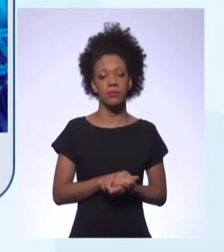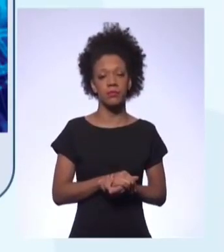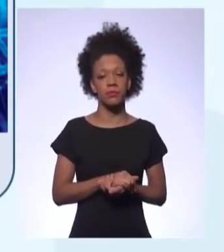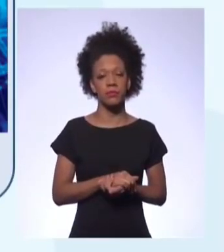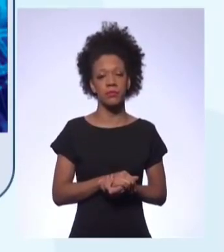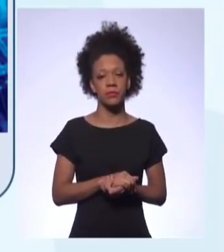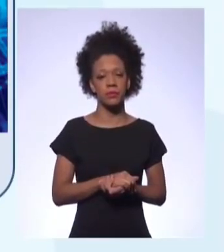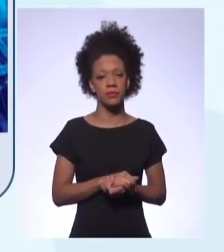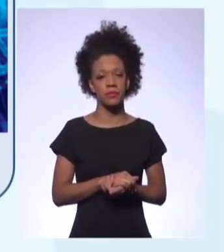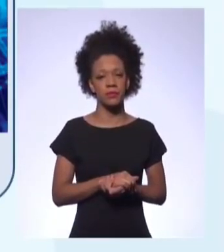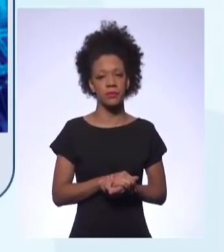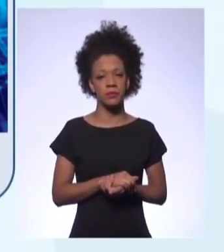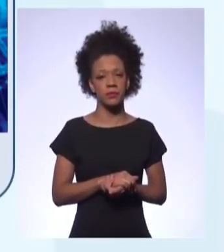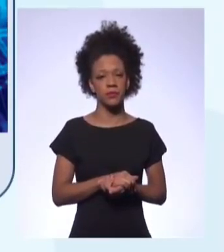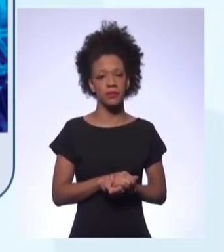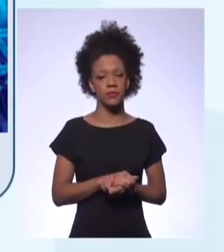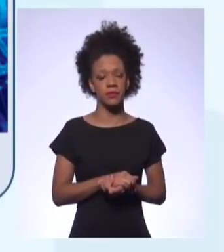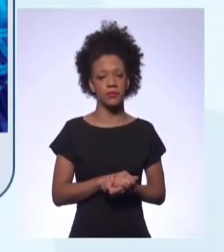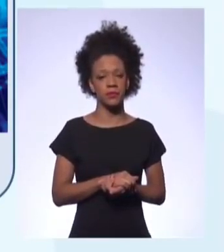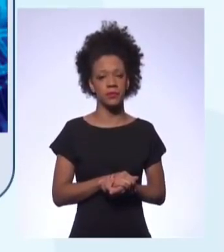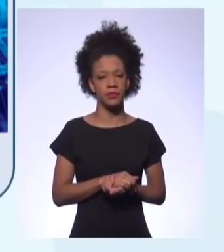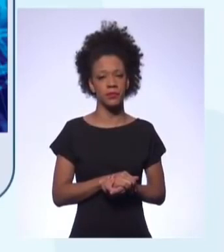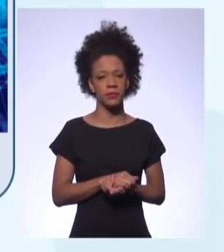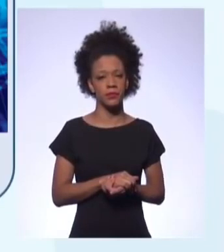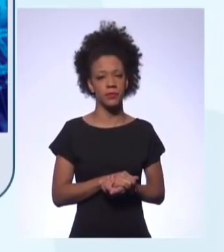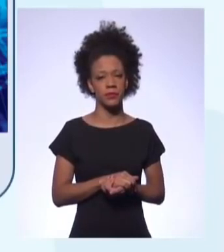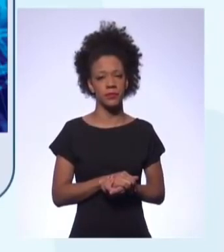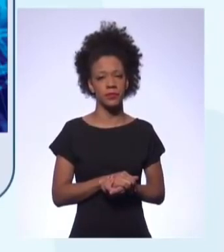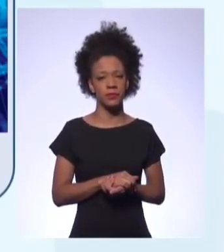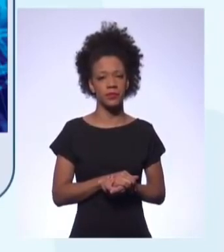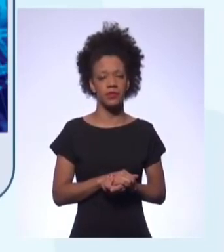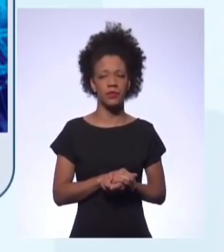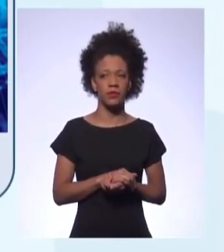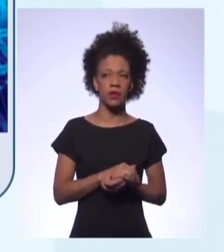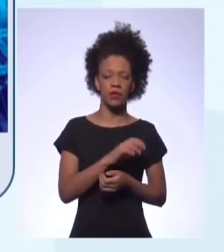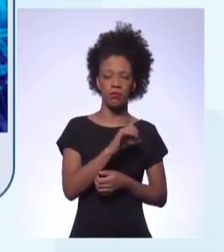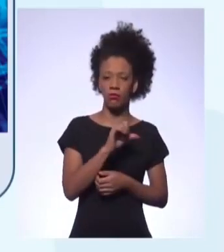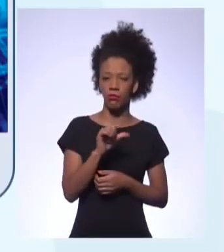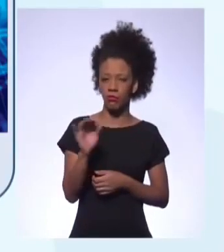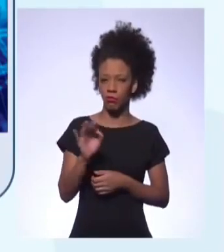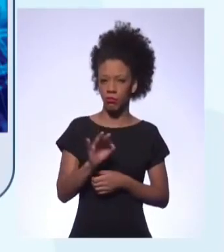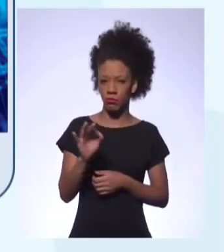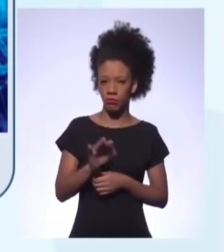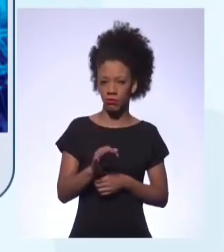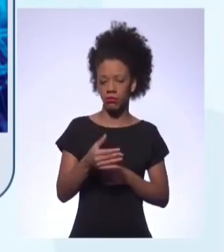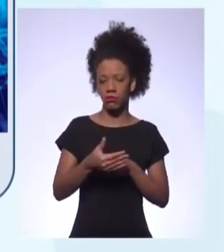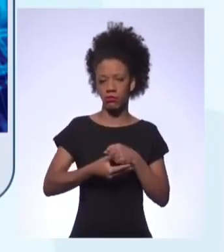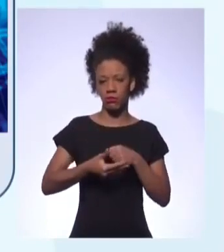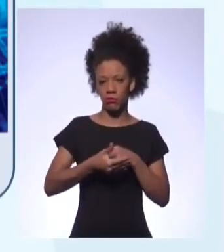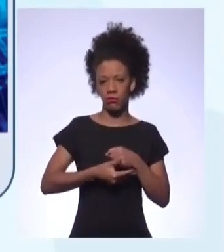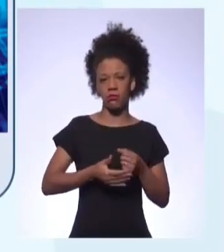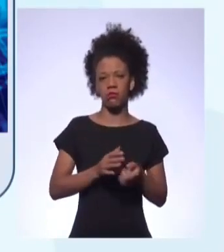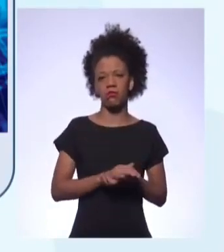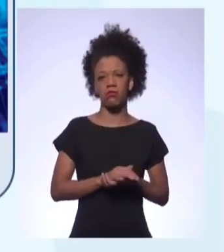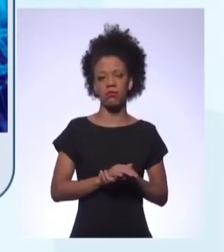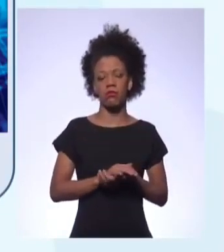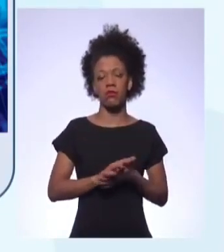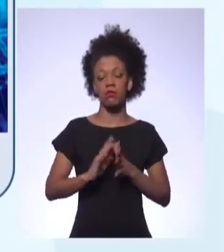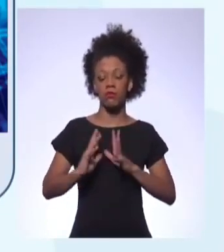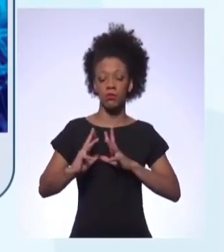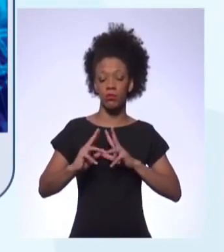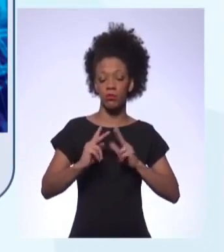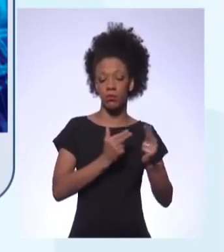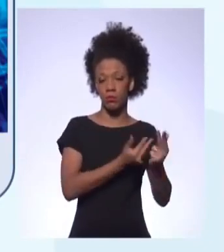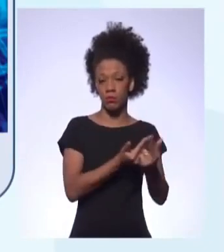99% of those bases are the same in all people. E mais de 99% dessas bases estão em todas as